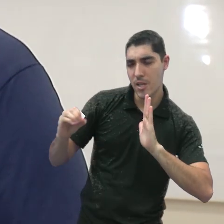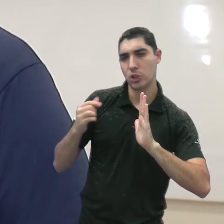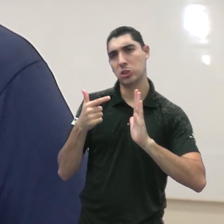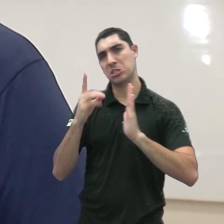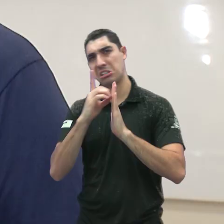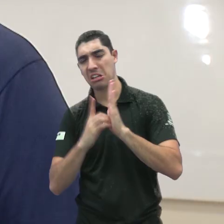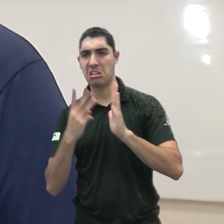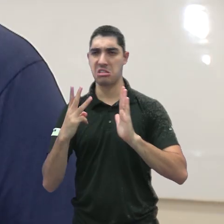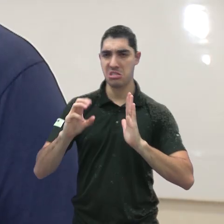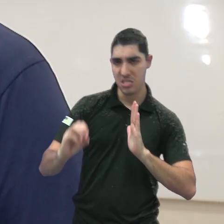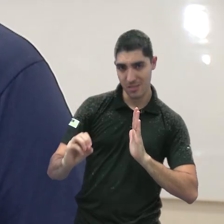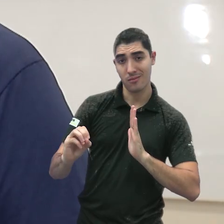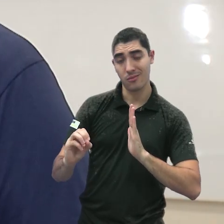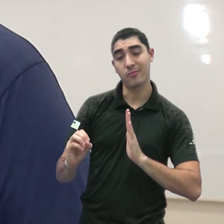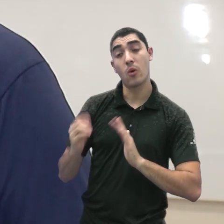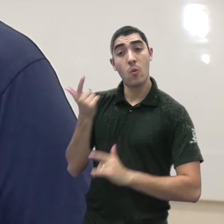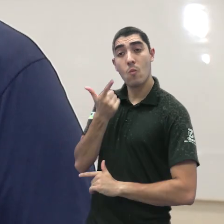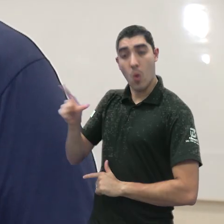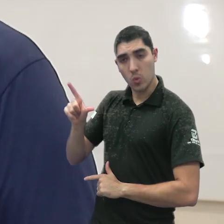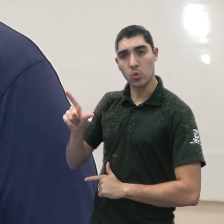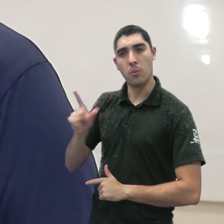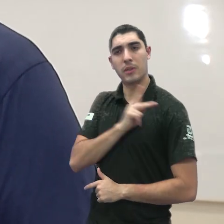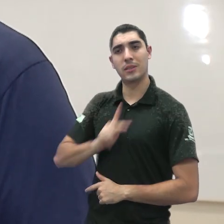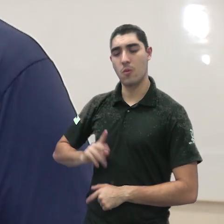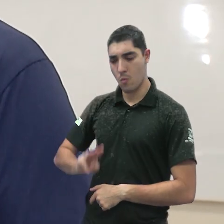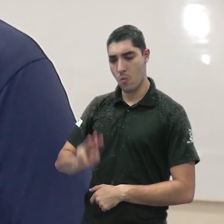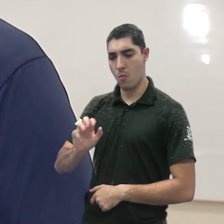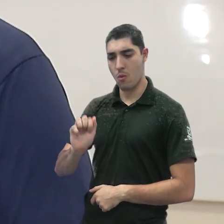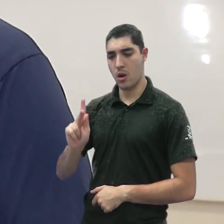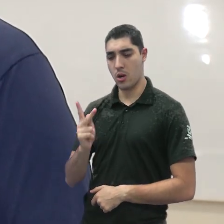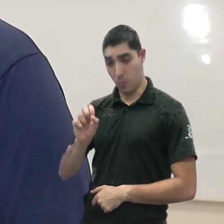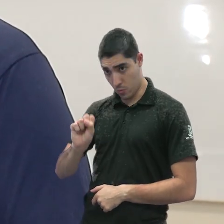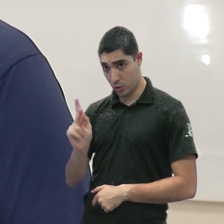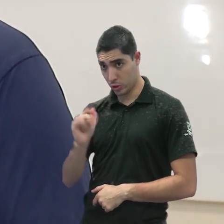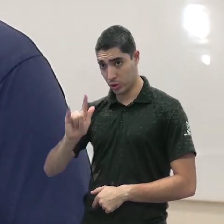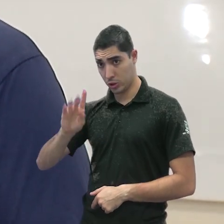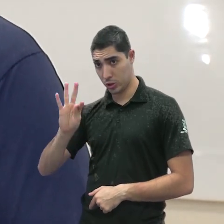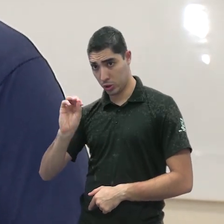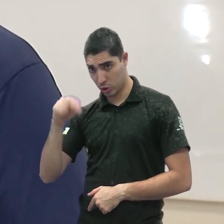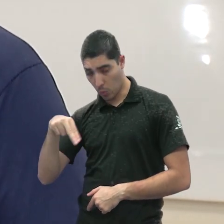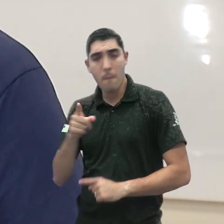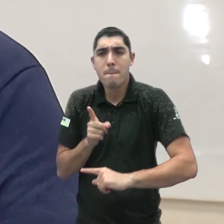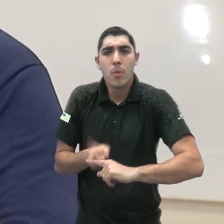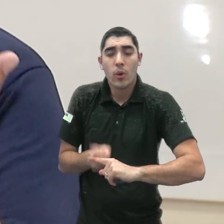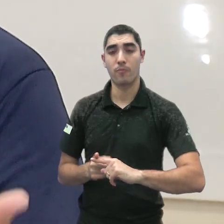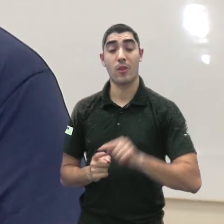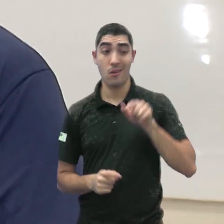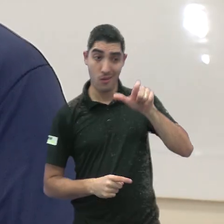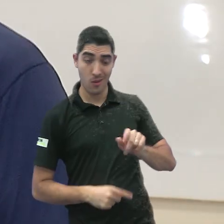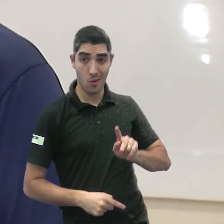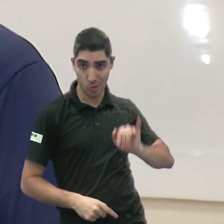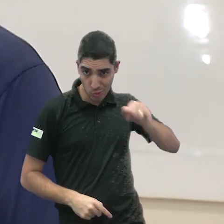Vargas, que havia necessidade de modernizar o Brasil. Então, o projeto de Juscelino Kubitschek,